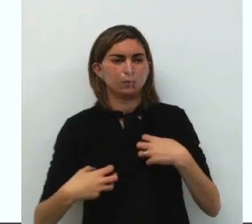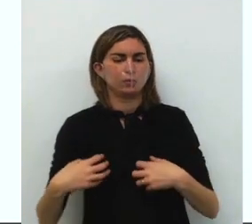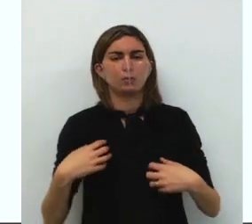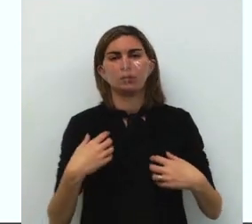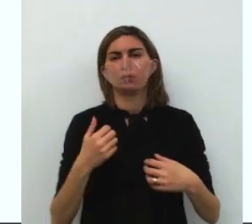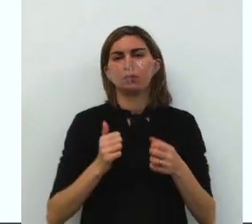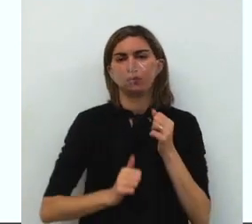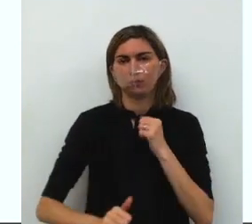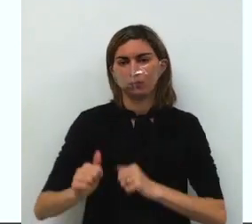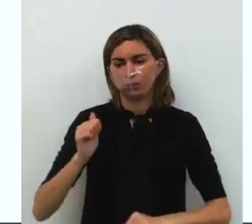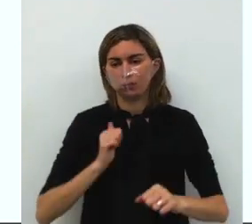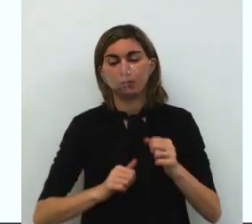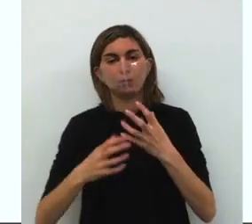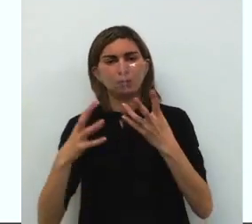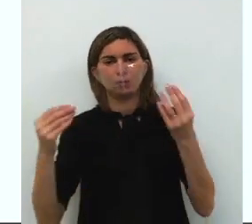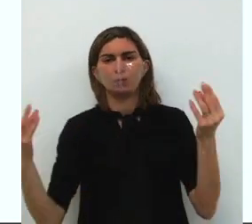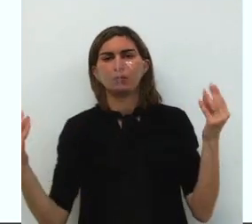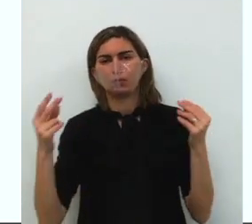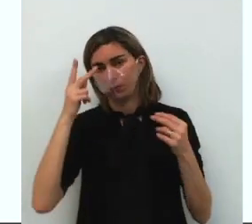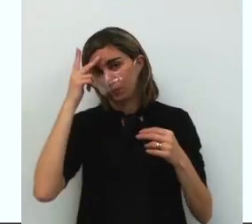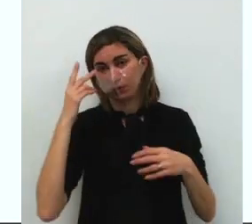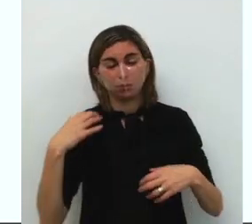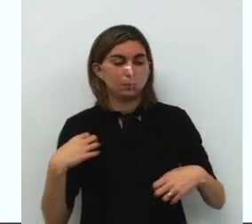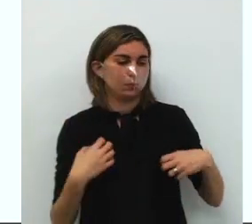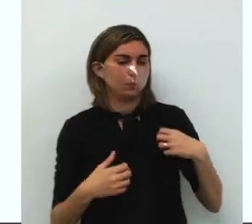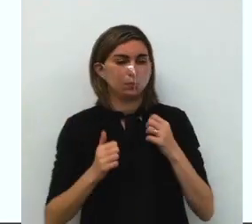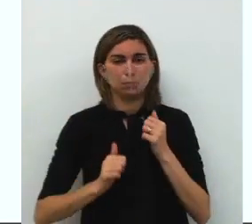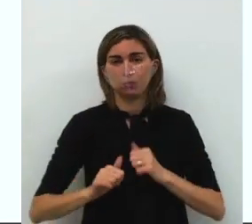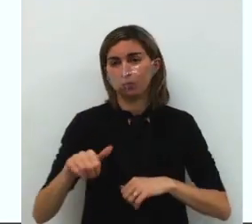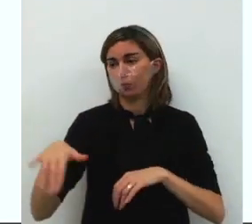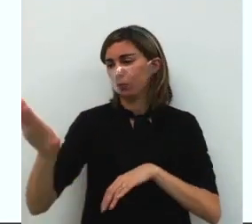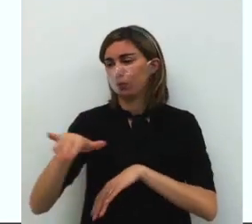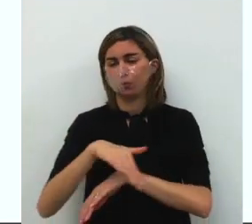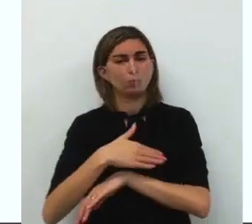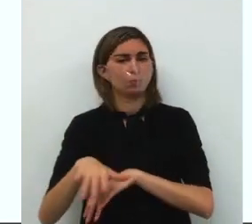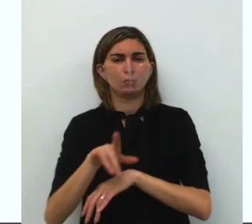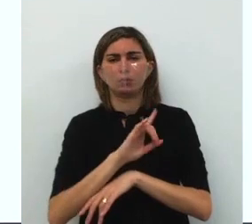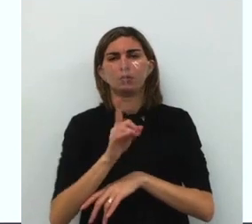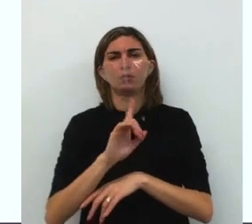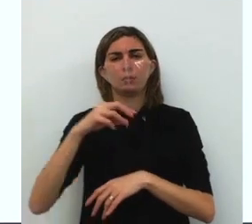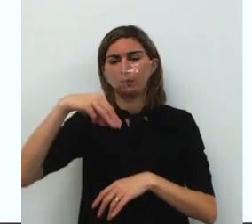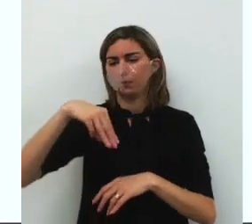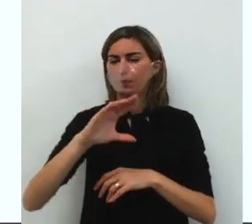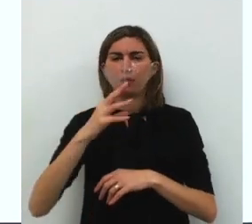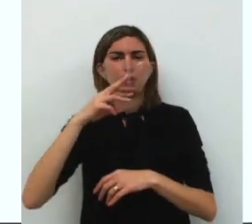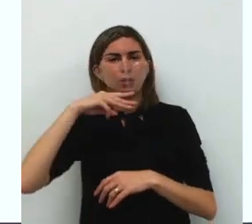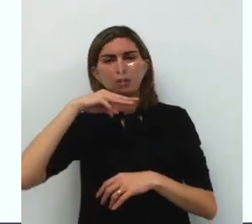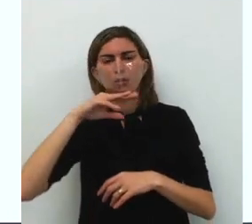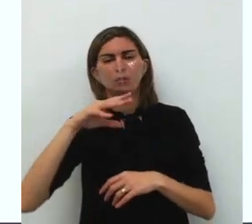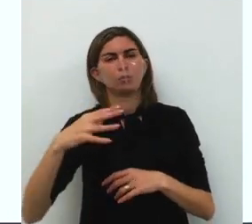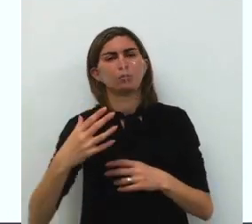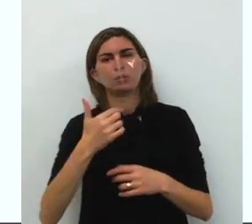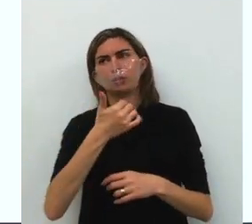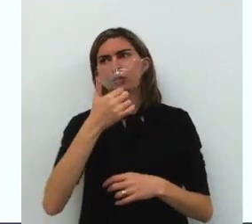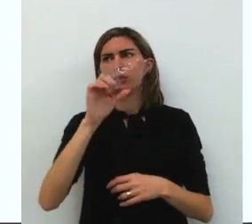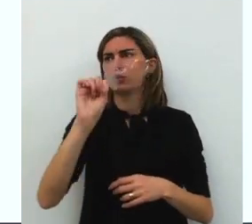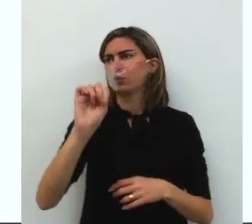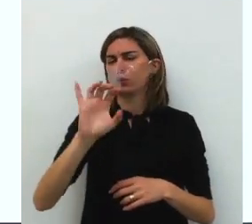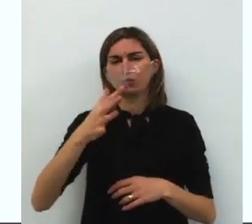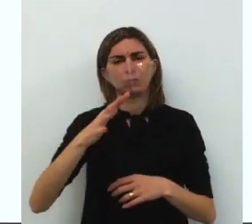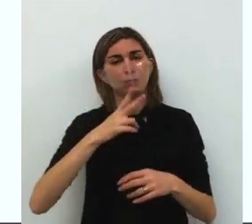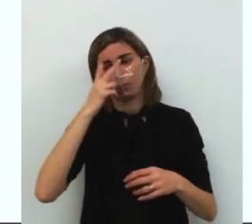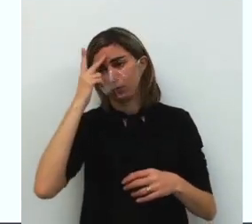você verifica que muita gente está em pânico, não sai mais às ruas. Desde março, dia